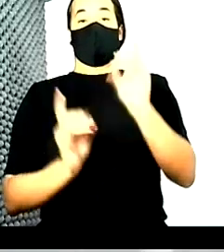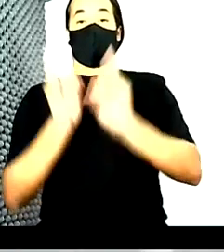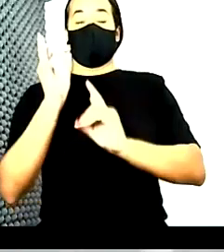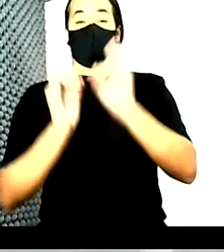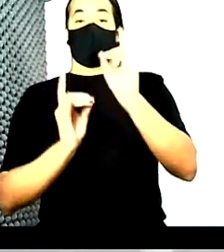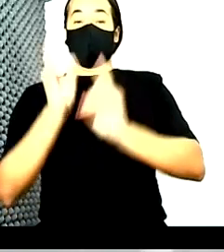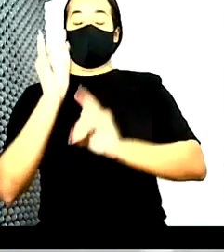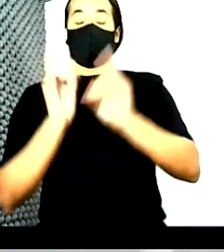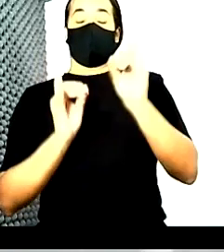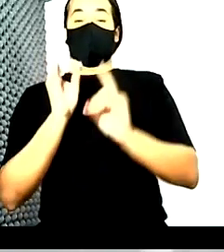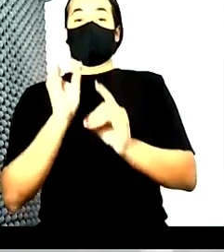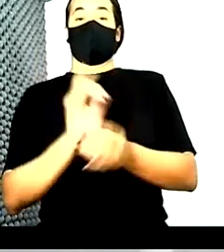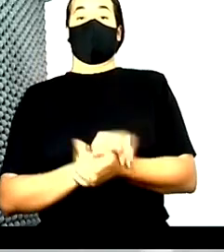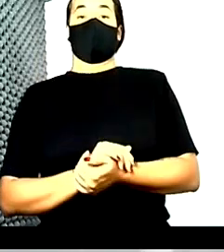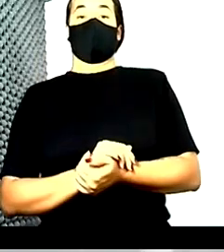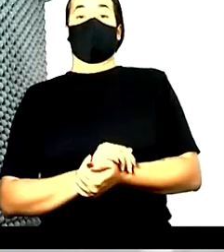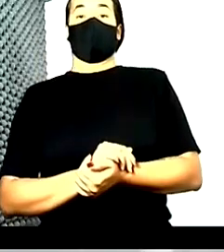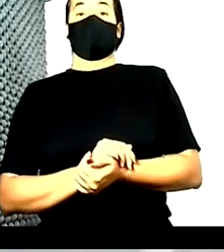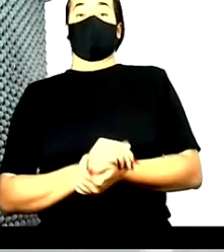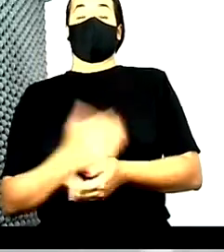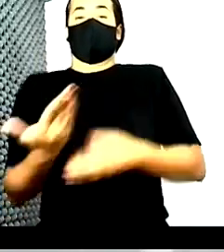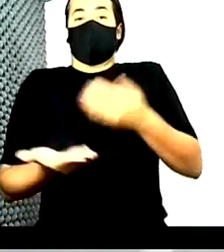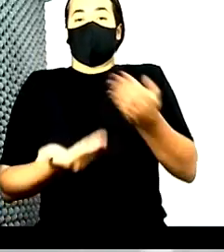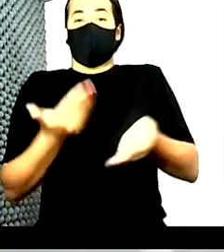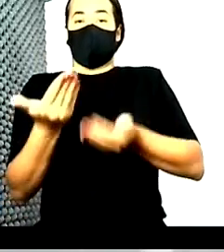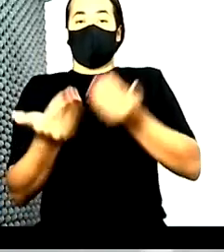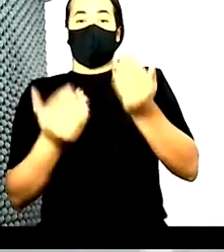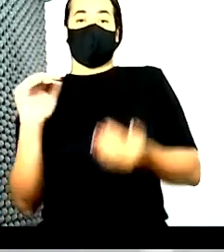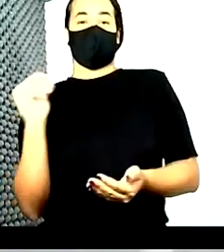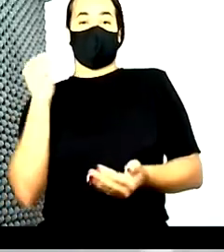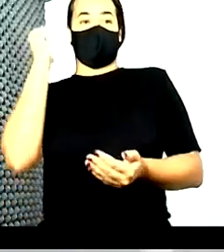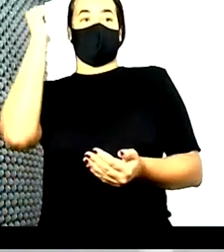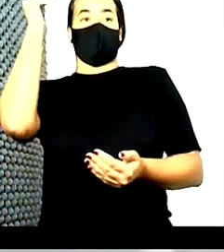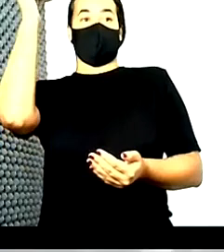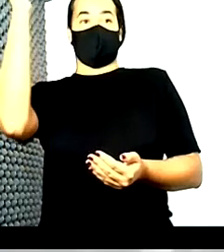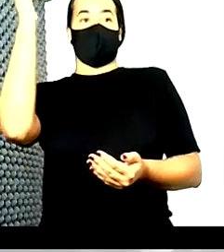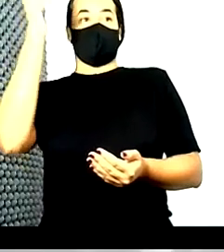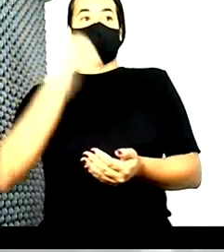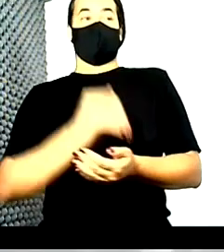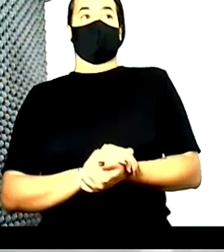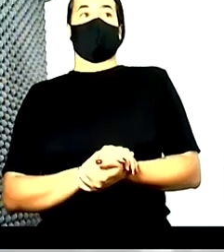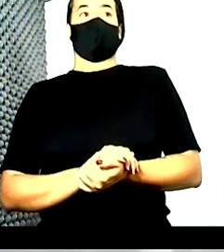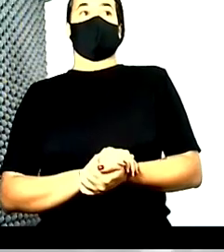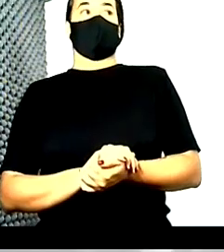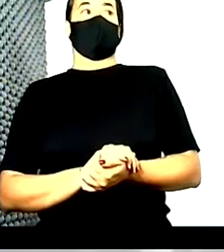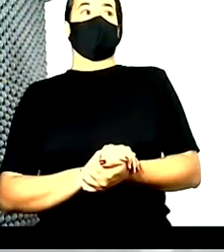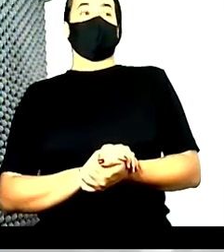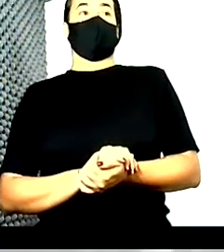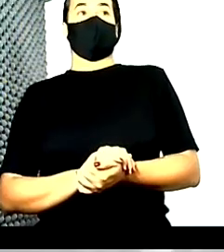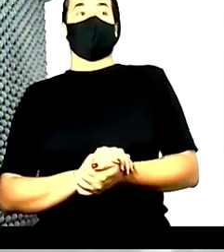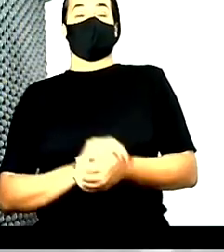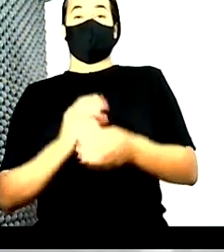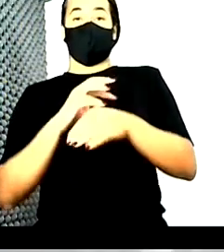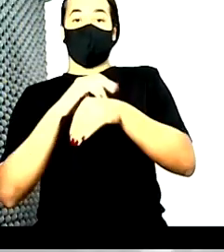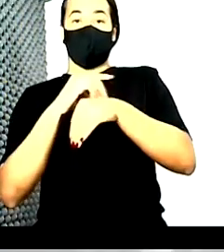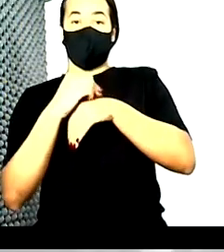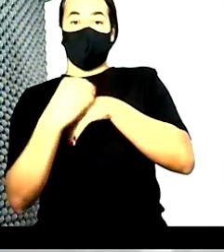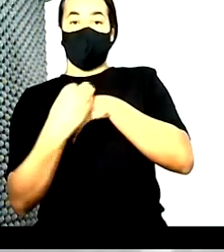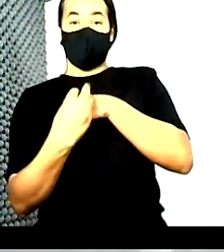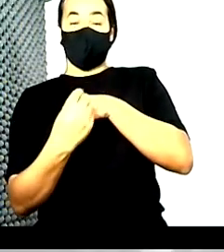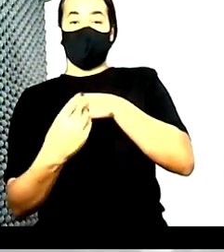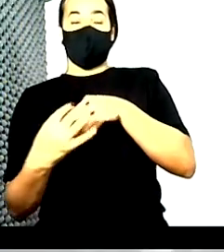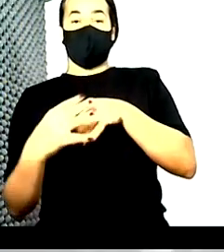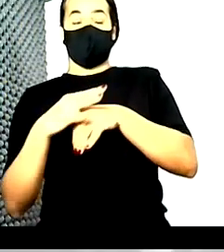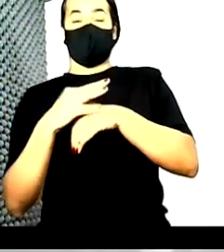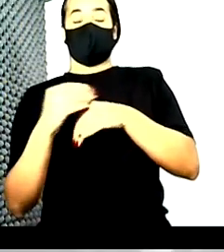que é a testosterona, que vai estimular esse crescimento das genitais e também dos pelos do corpo. A puberdade precoce,